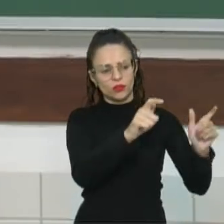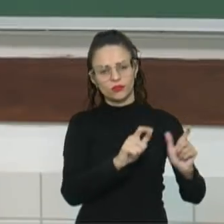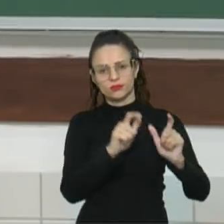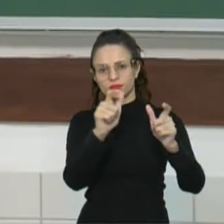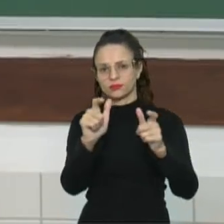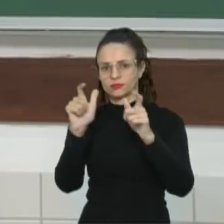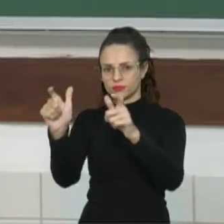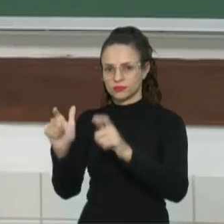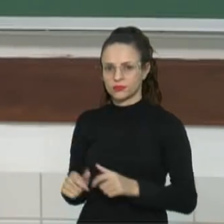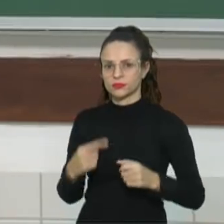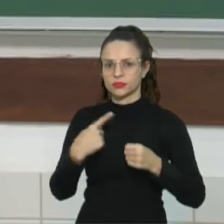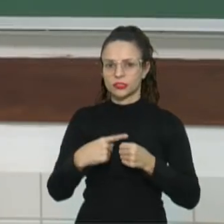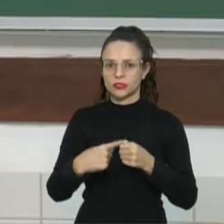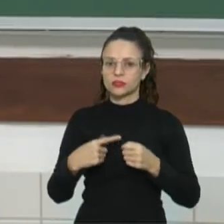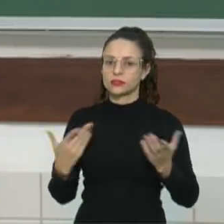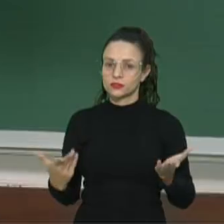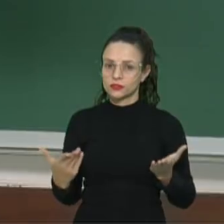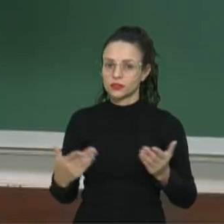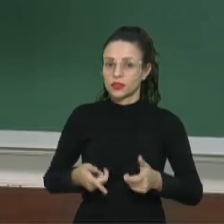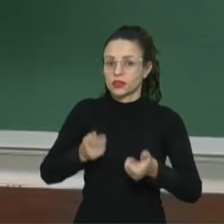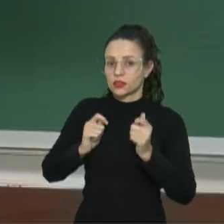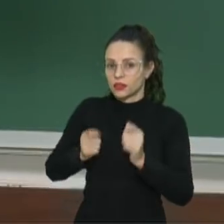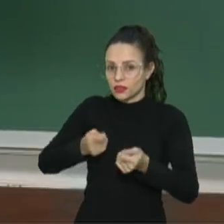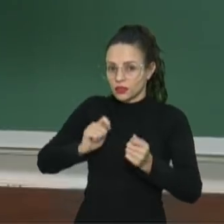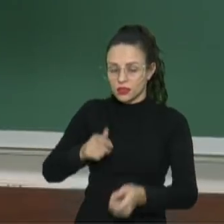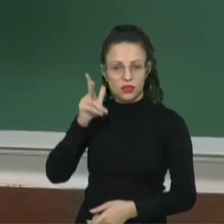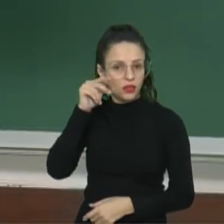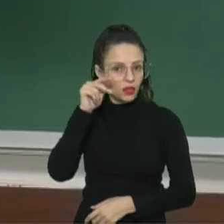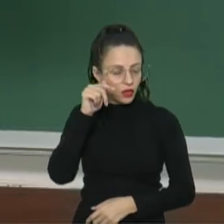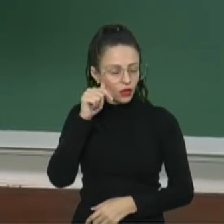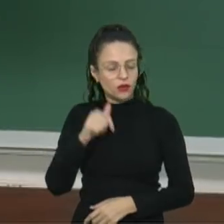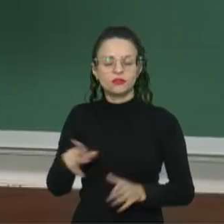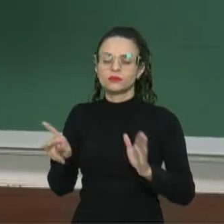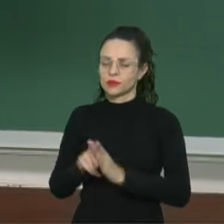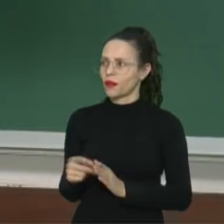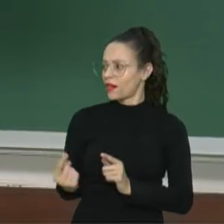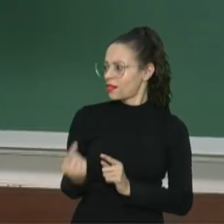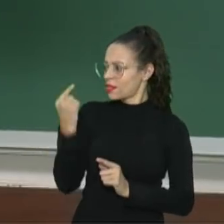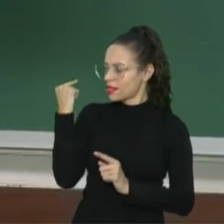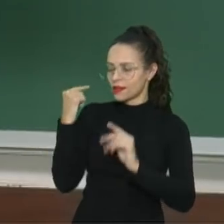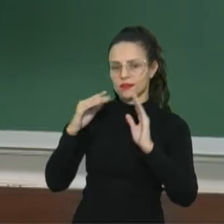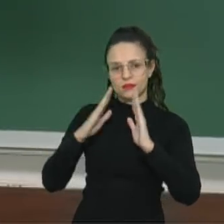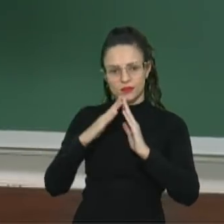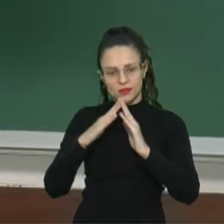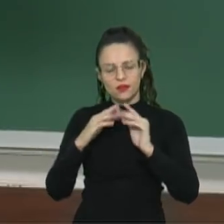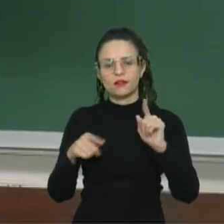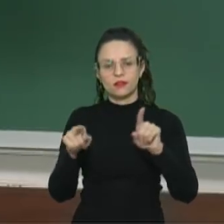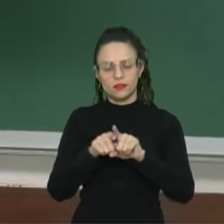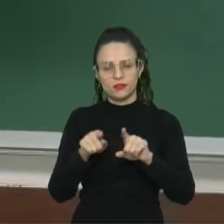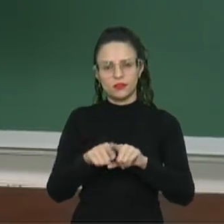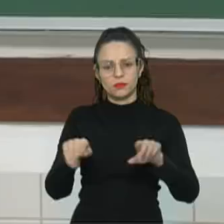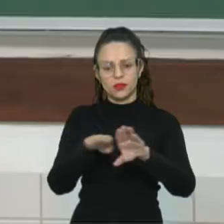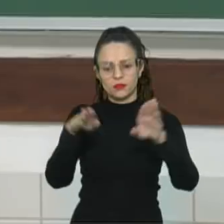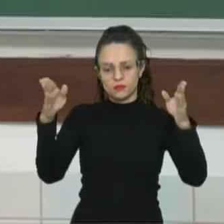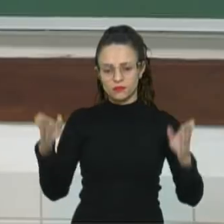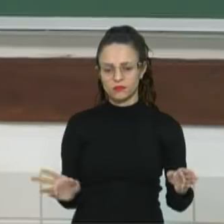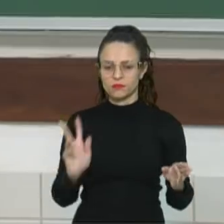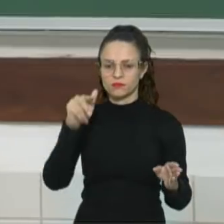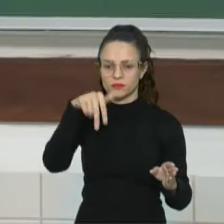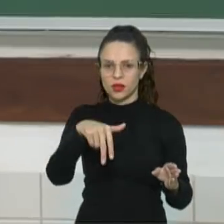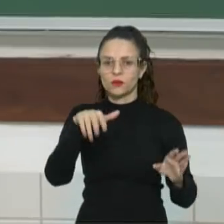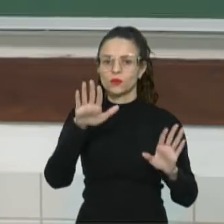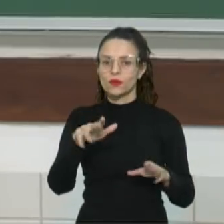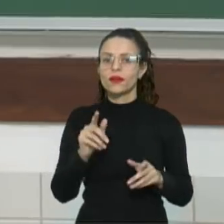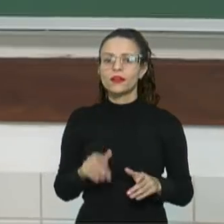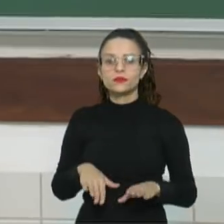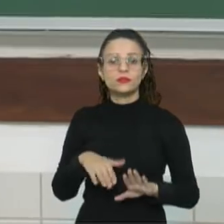itinerante de uma cidade para outra, em carroças, que eram a casa deles, né, a moradia, e também o palco. E esse meio de